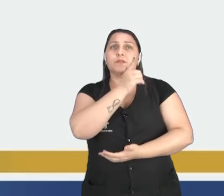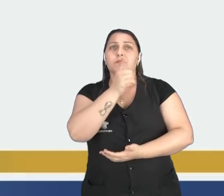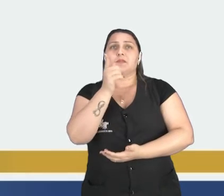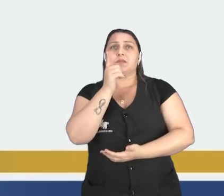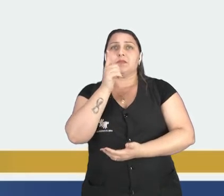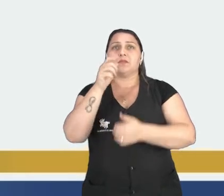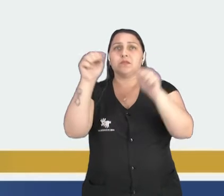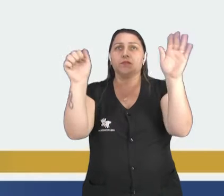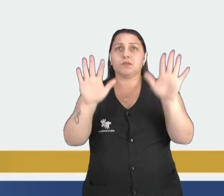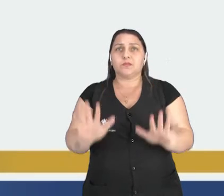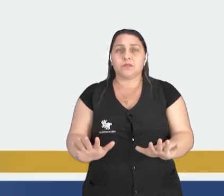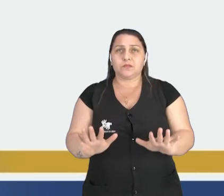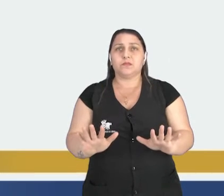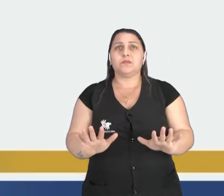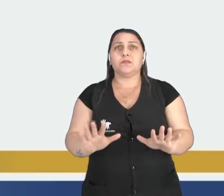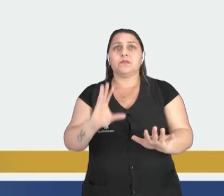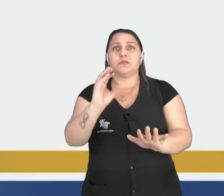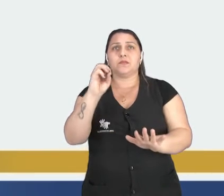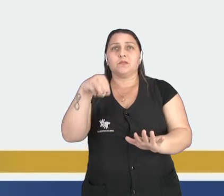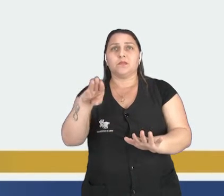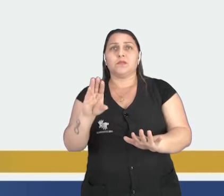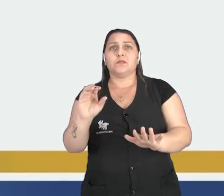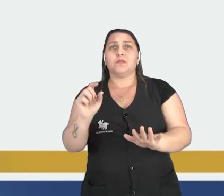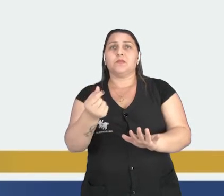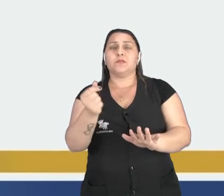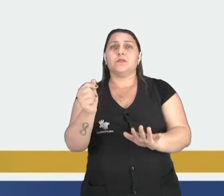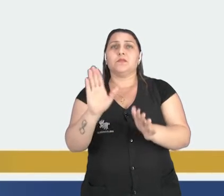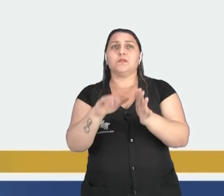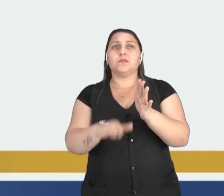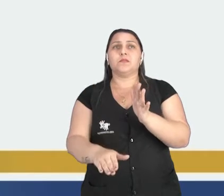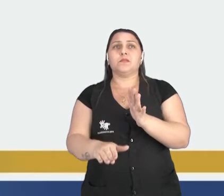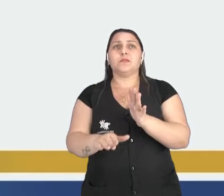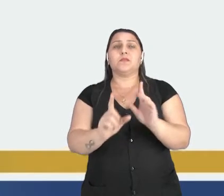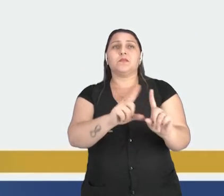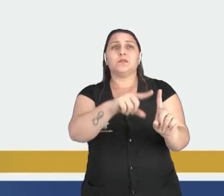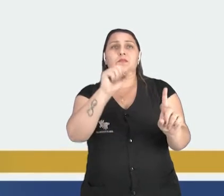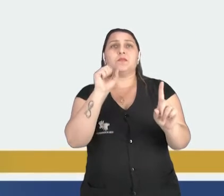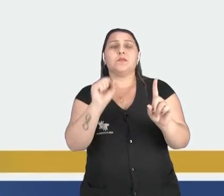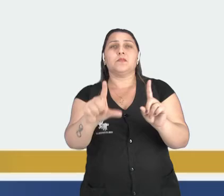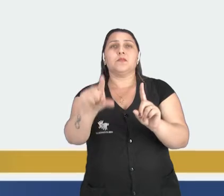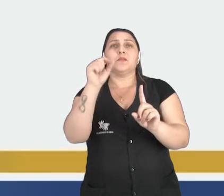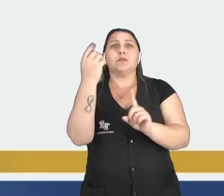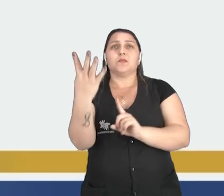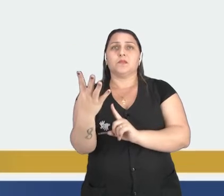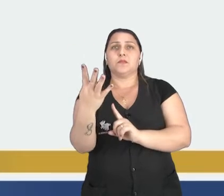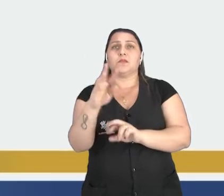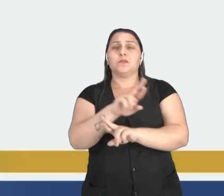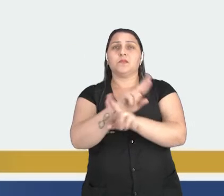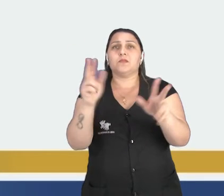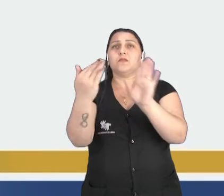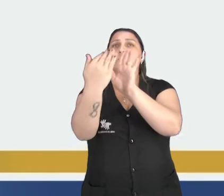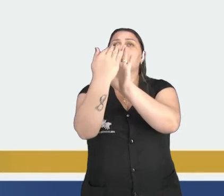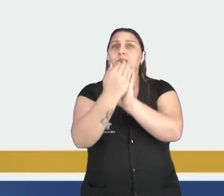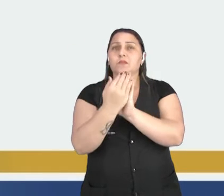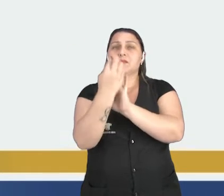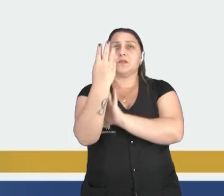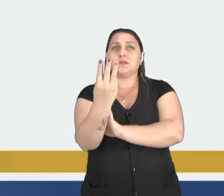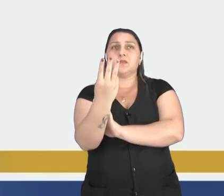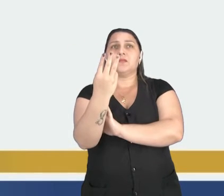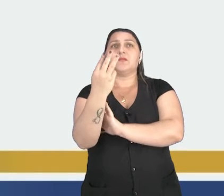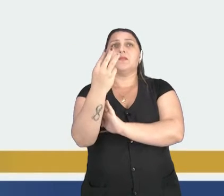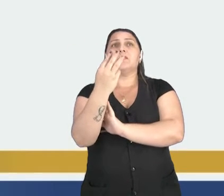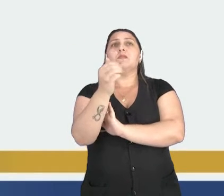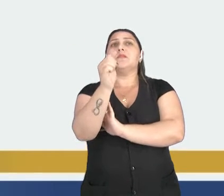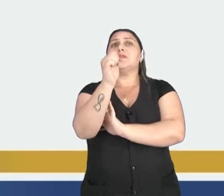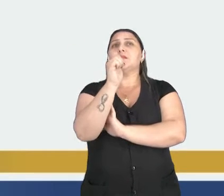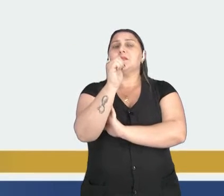Uma lanchonete tem uma promoção de combo com preço reduzido em que o cliente pode escolher 4 tipos diferentes de sanduíches, 3 tipos de